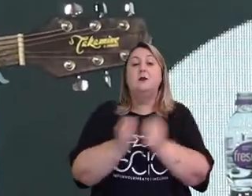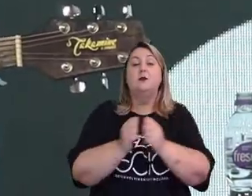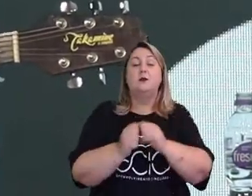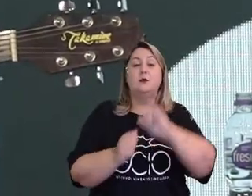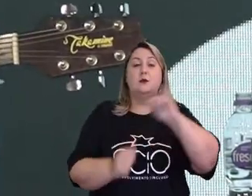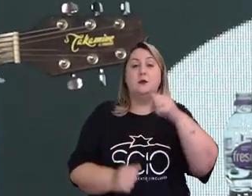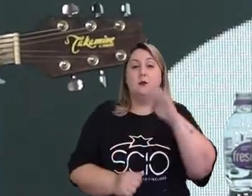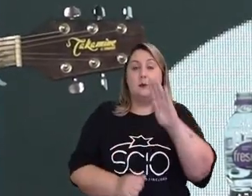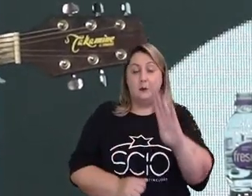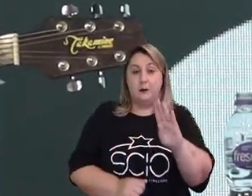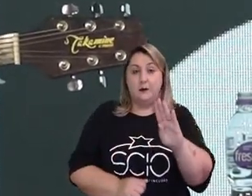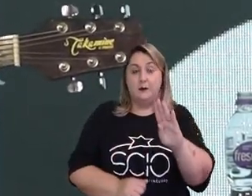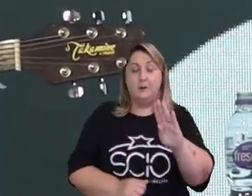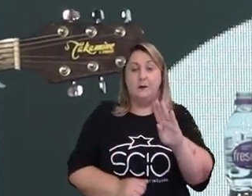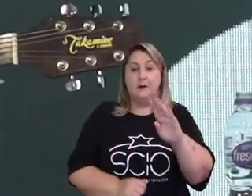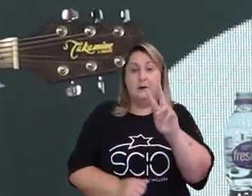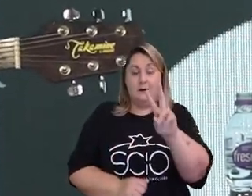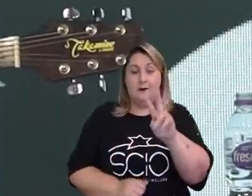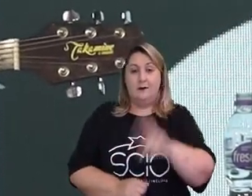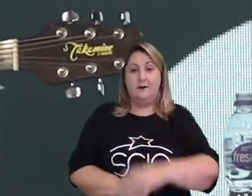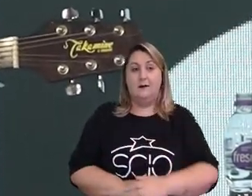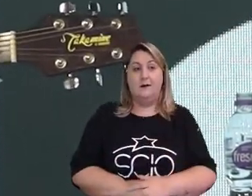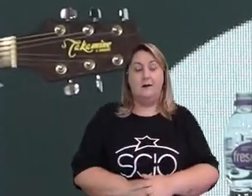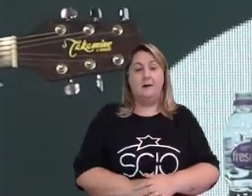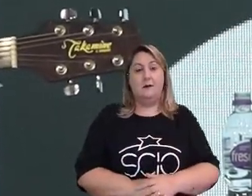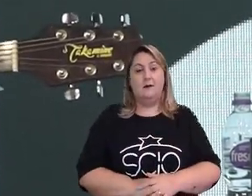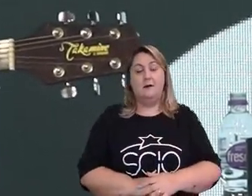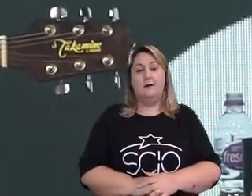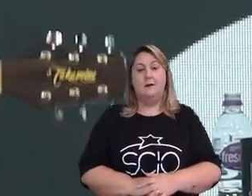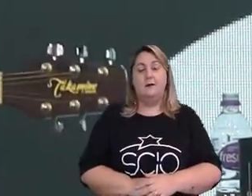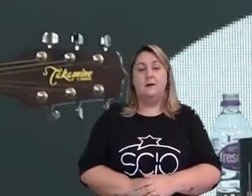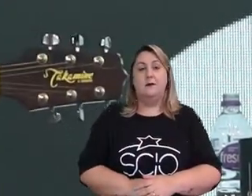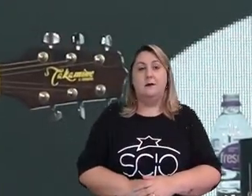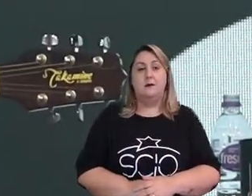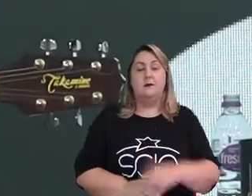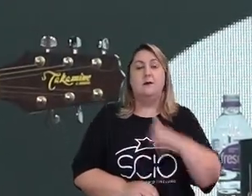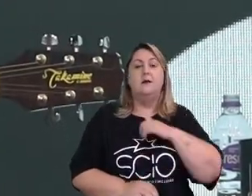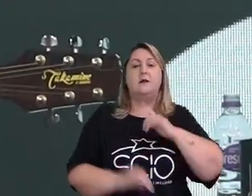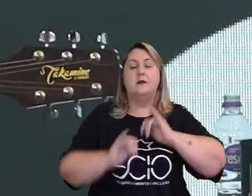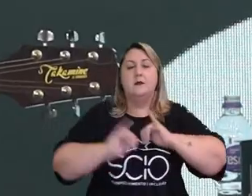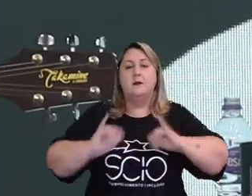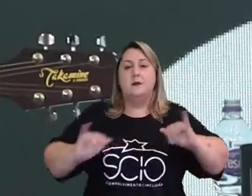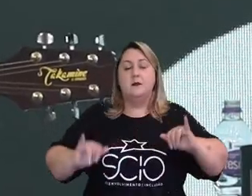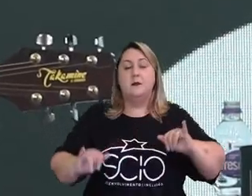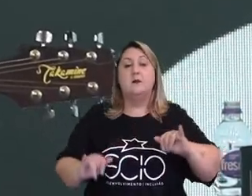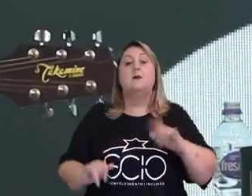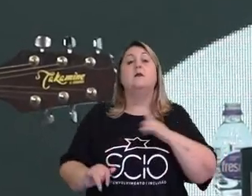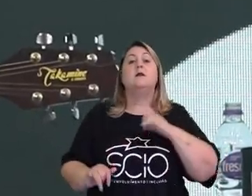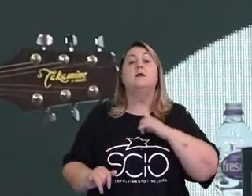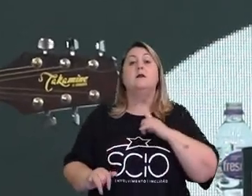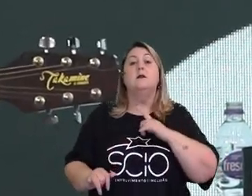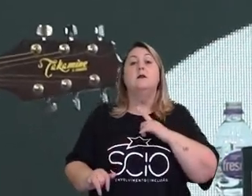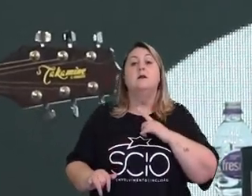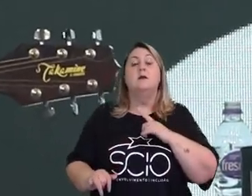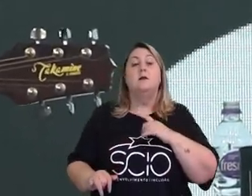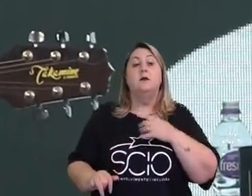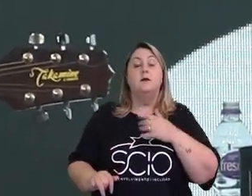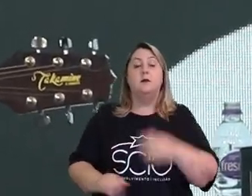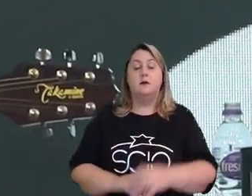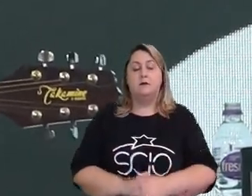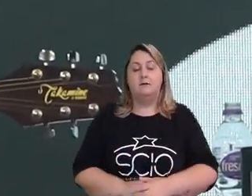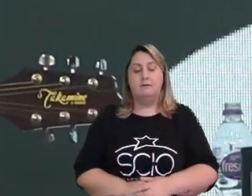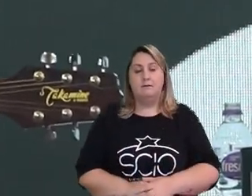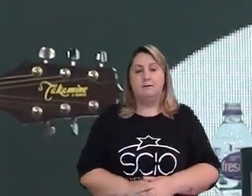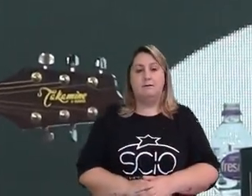amigos João Bosco e Vinícius. Vocês podem curtir em todas as plataformas digitais. Se chama Novo Você. Tá